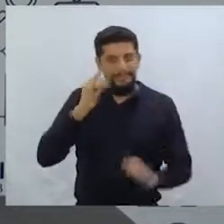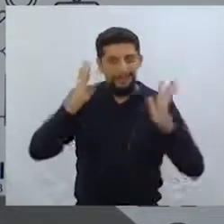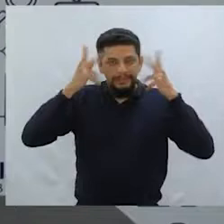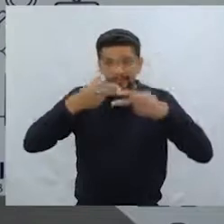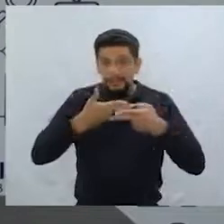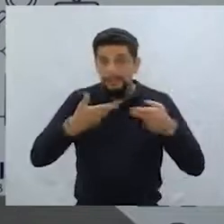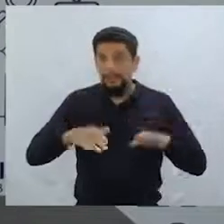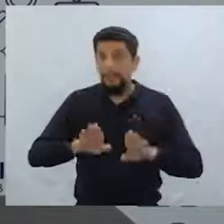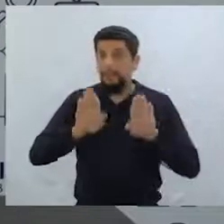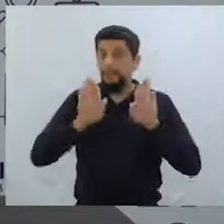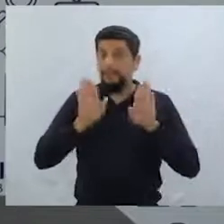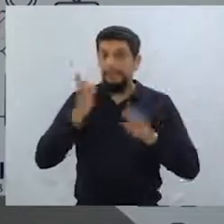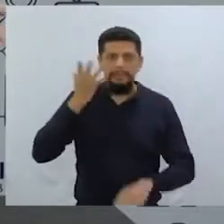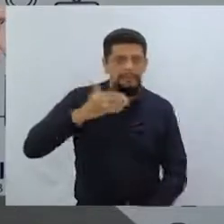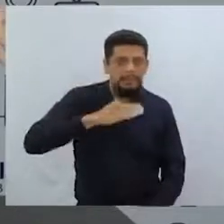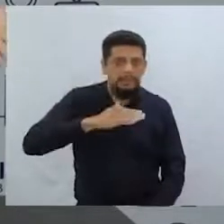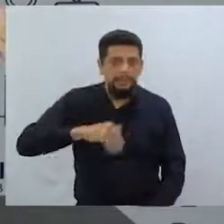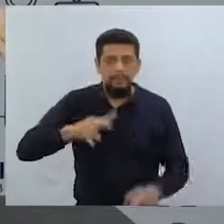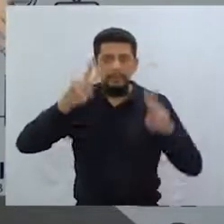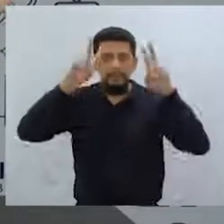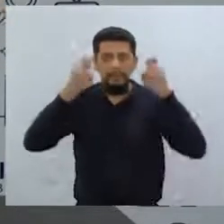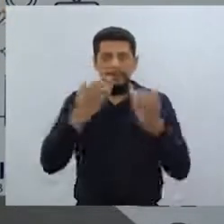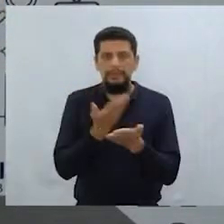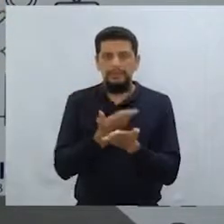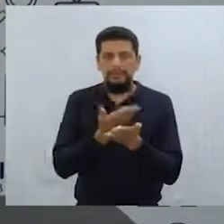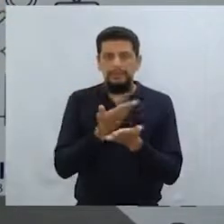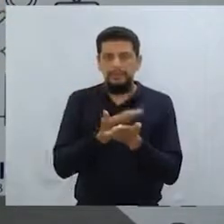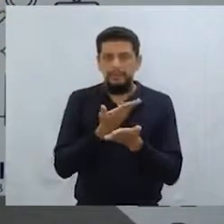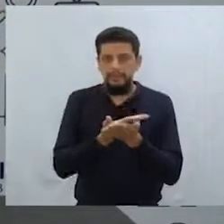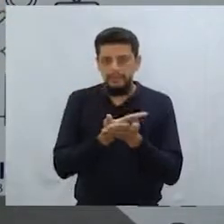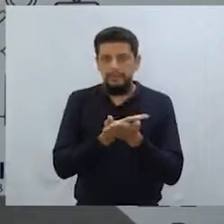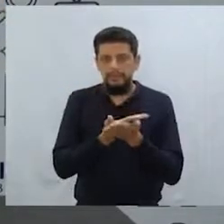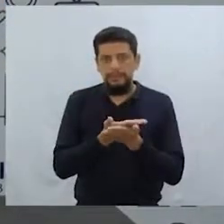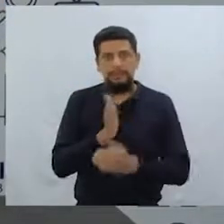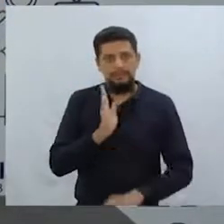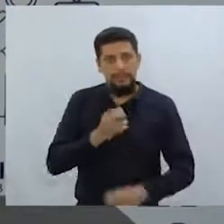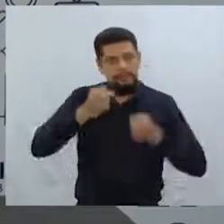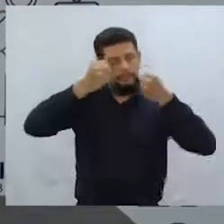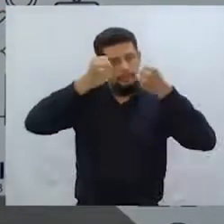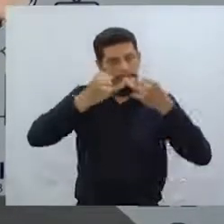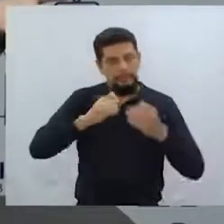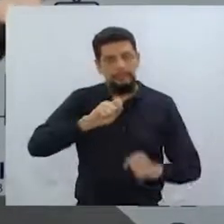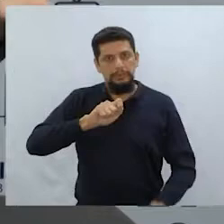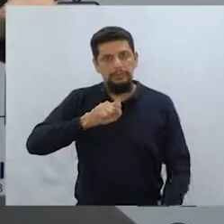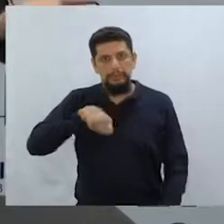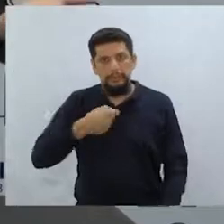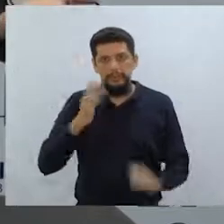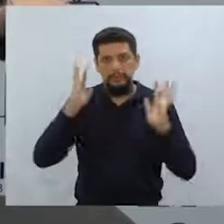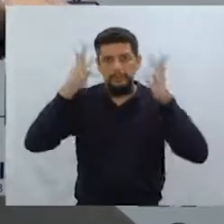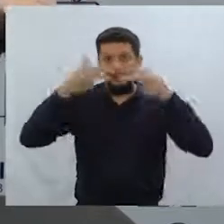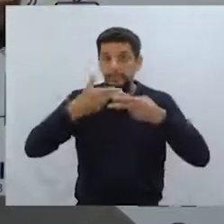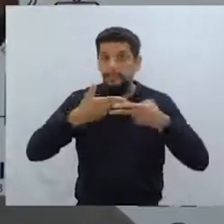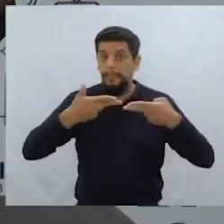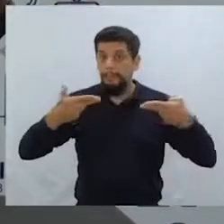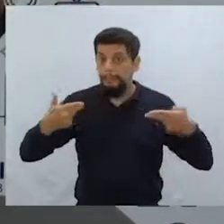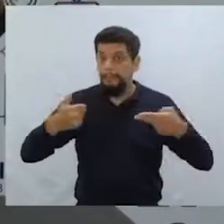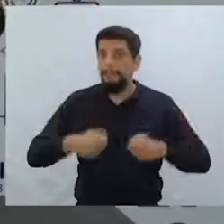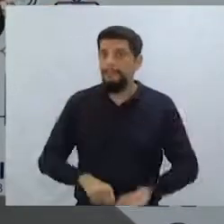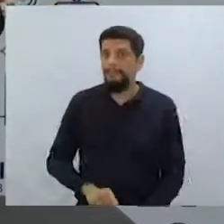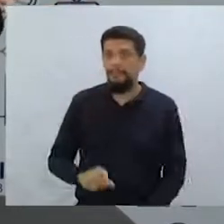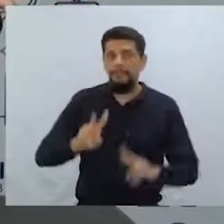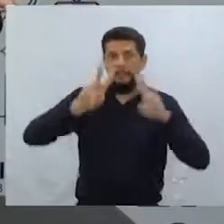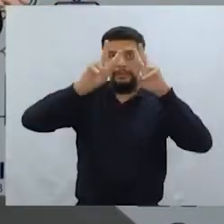os animais de estimação. Mas, crianças, o tema da nossa aula, embora a gente vai falar sobre animais